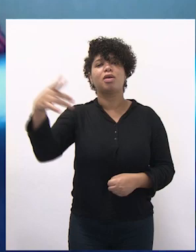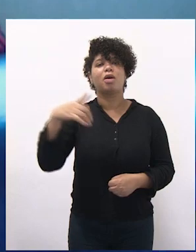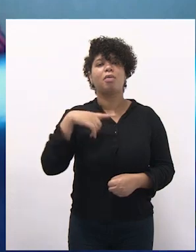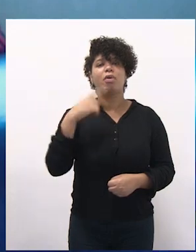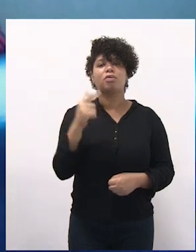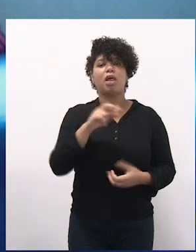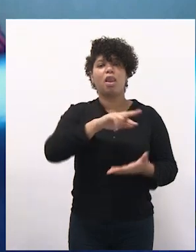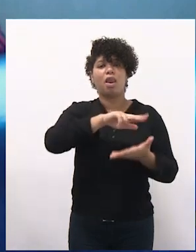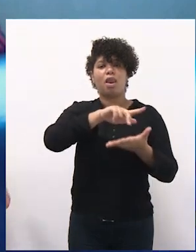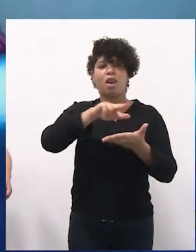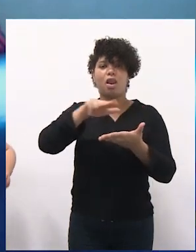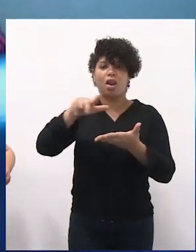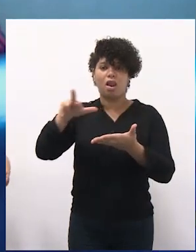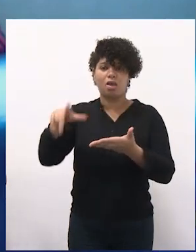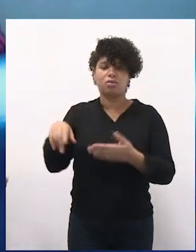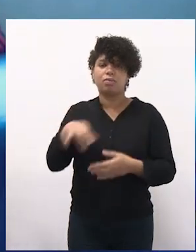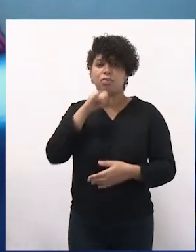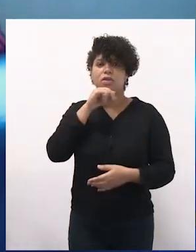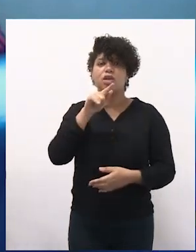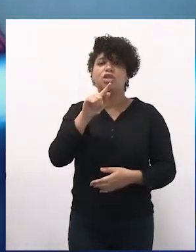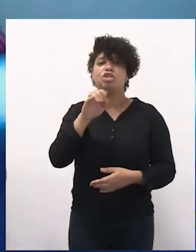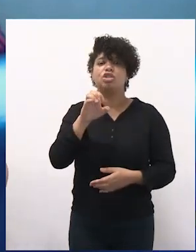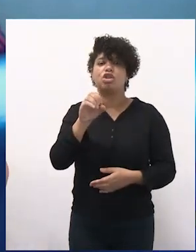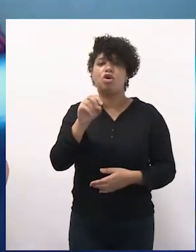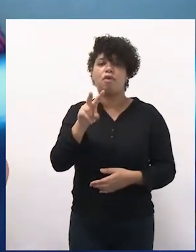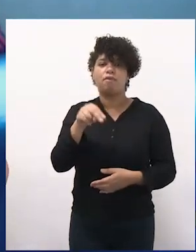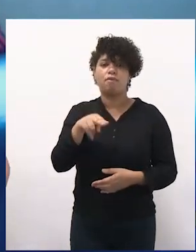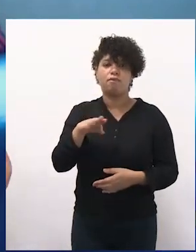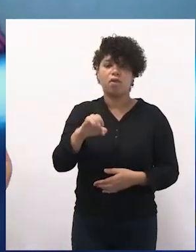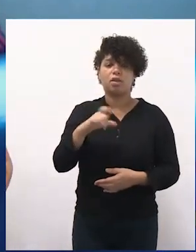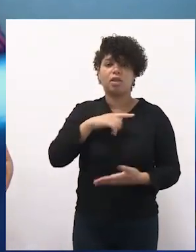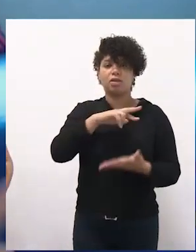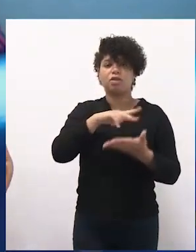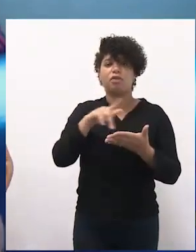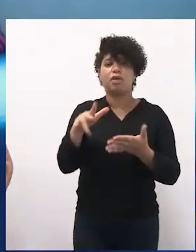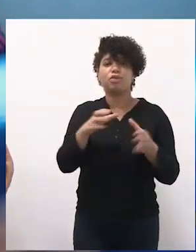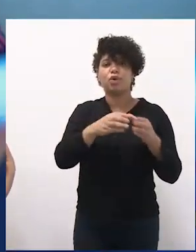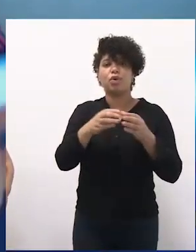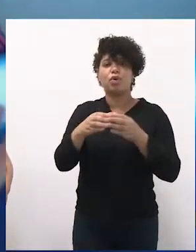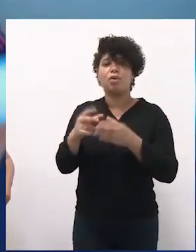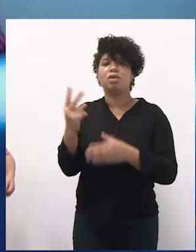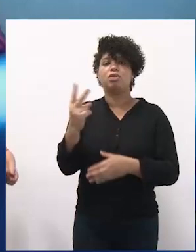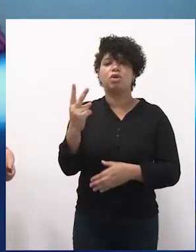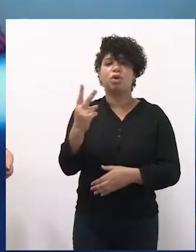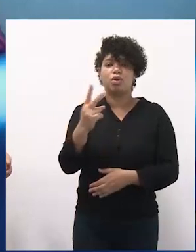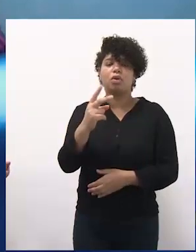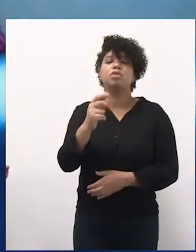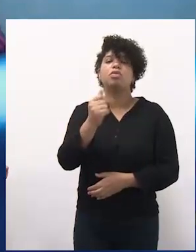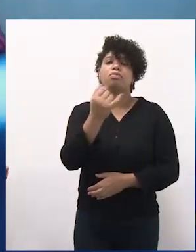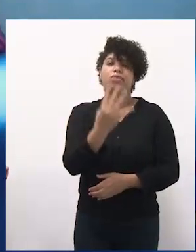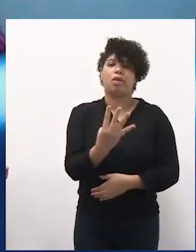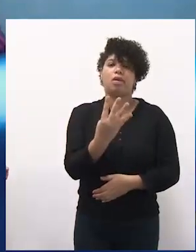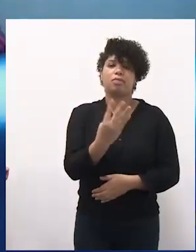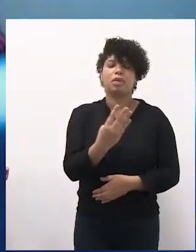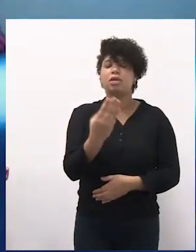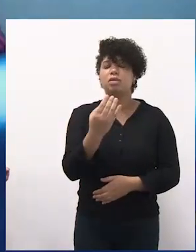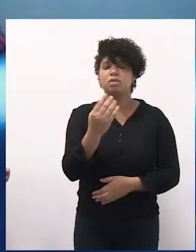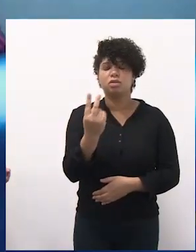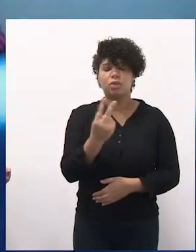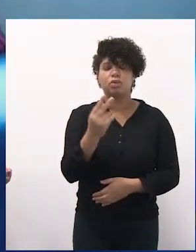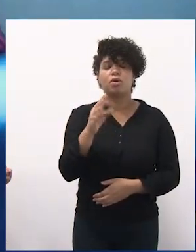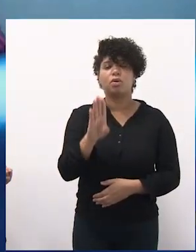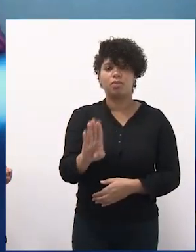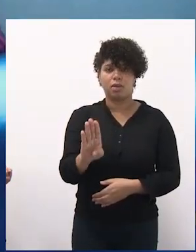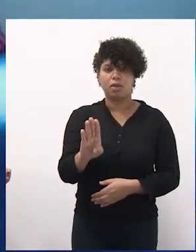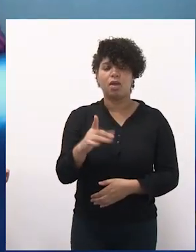milhares por exemplo, o Giovanni vai ter milhares de turmas do 2º ano B. né, Giovanni? Sim. Então, eu